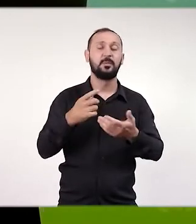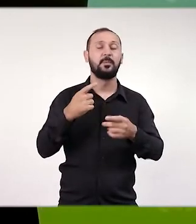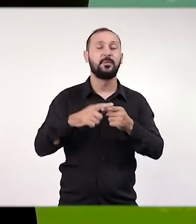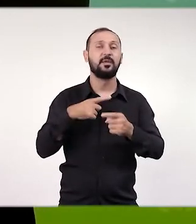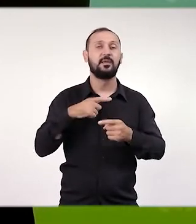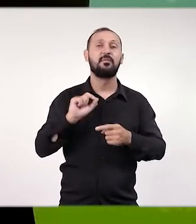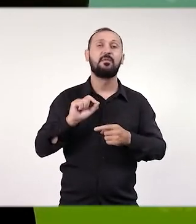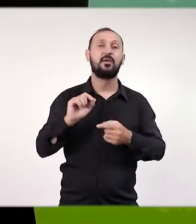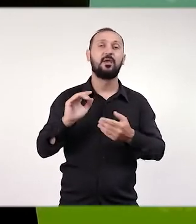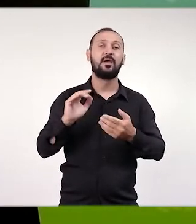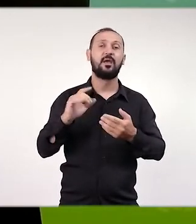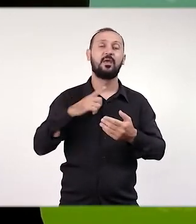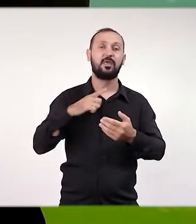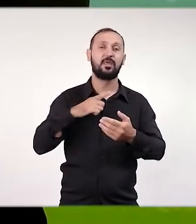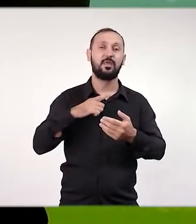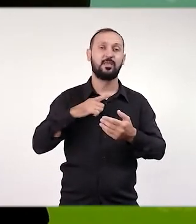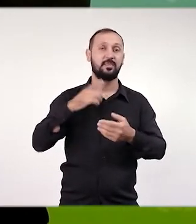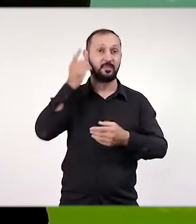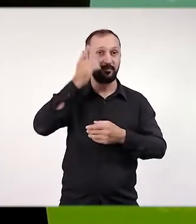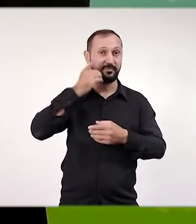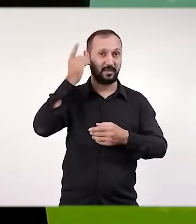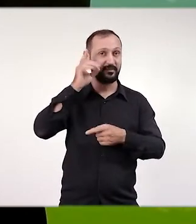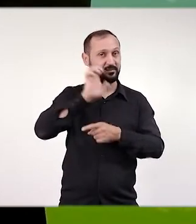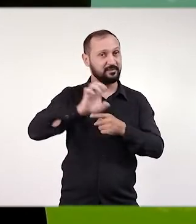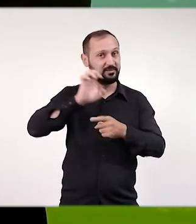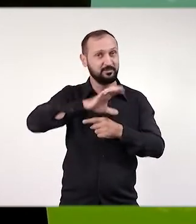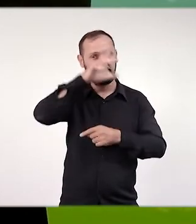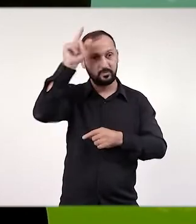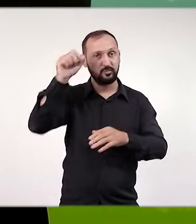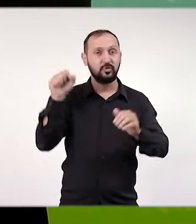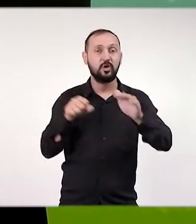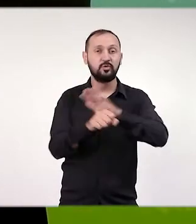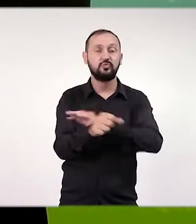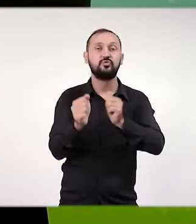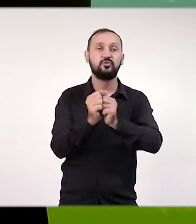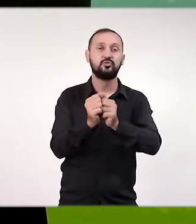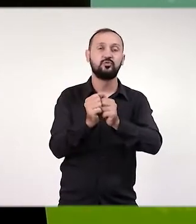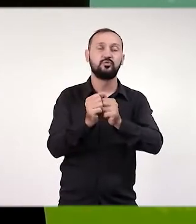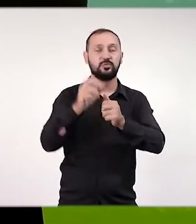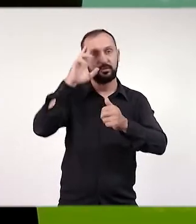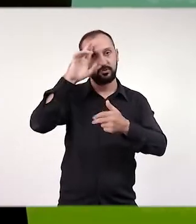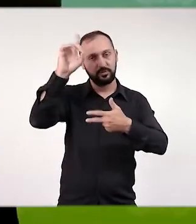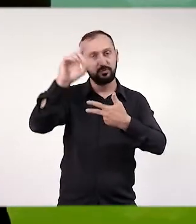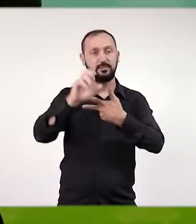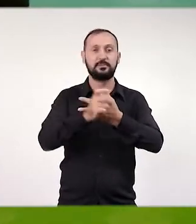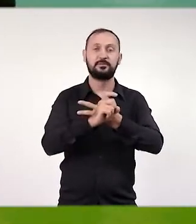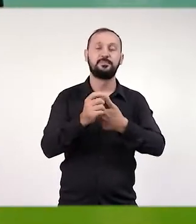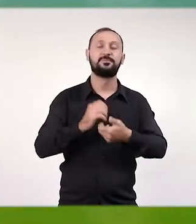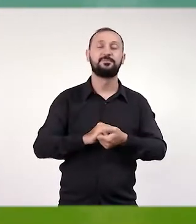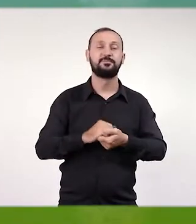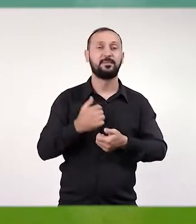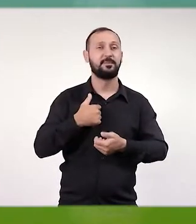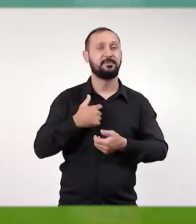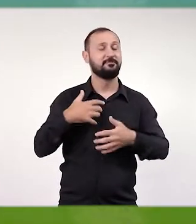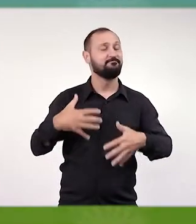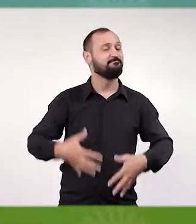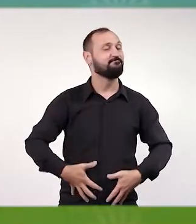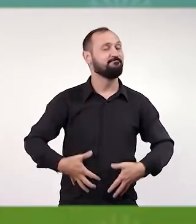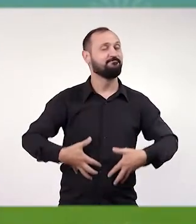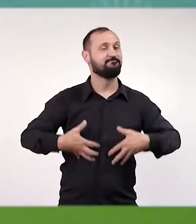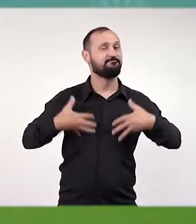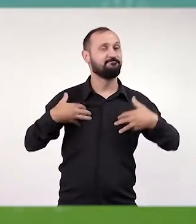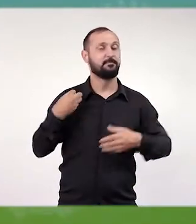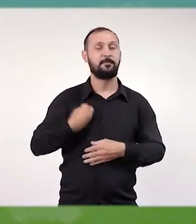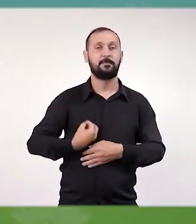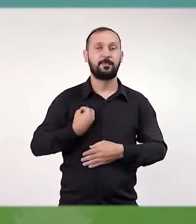pelo fato de termos deputados estaduais de Mato Grosso do Sul na diretoria executiva. Bem, para mim é